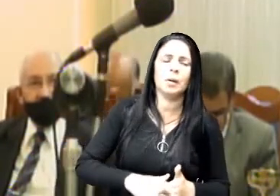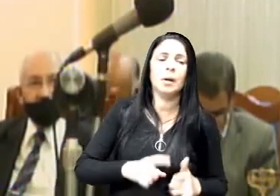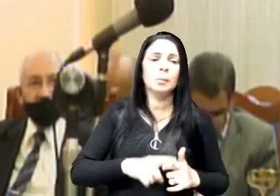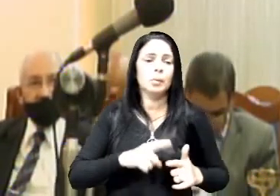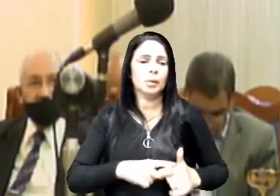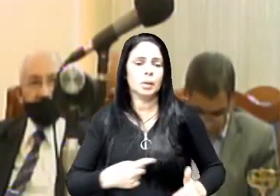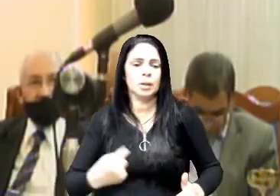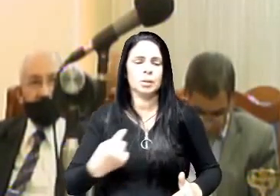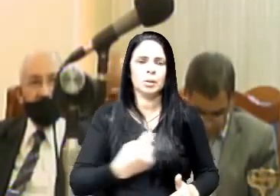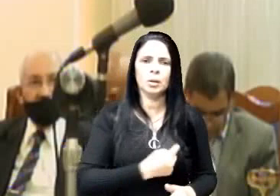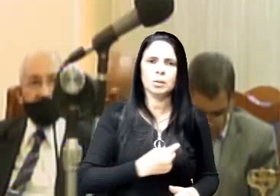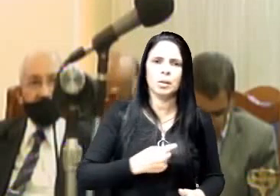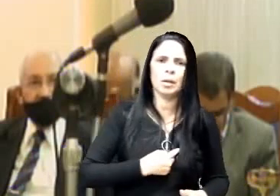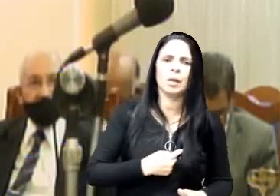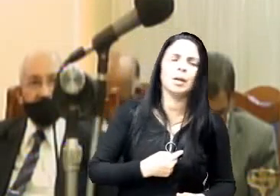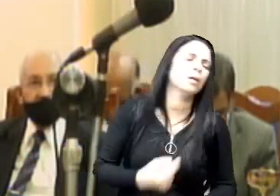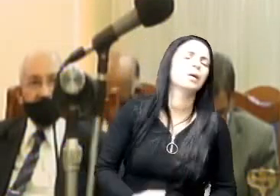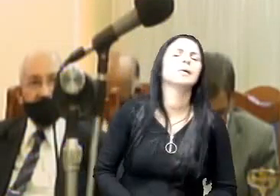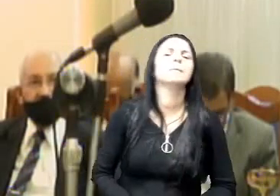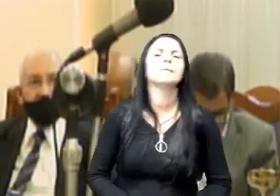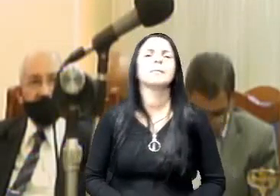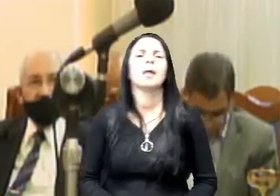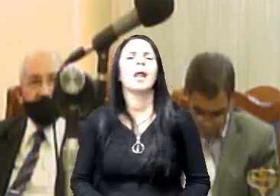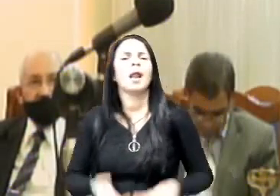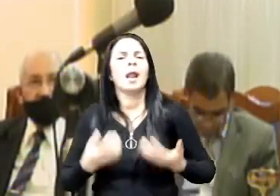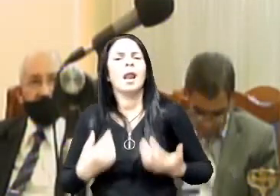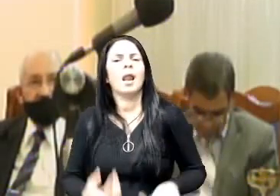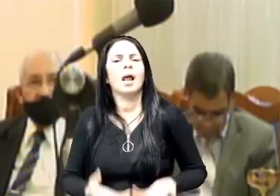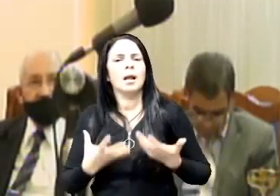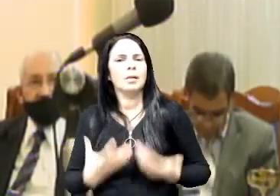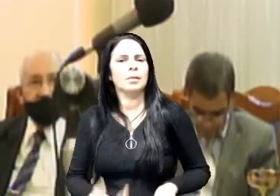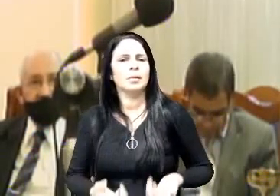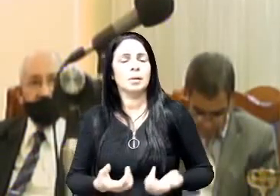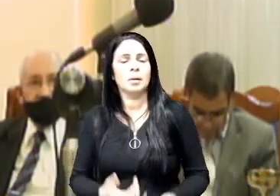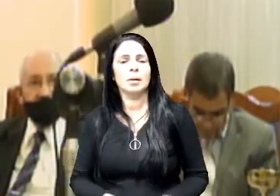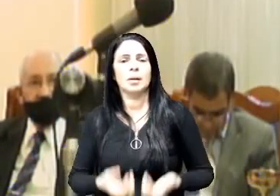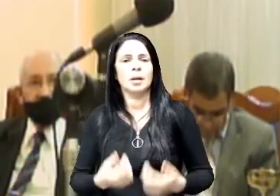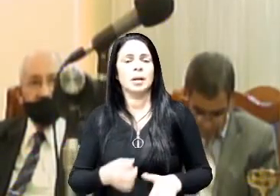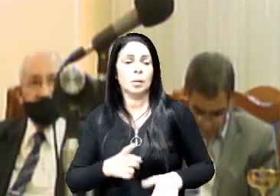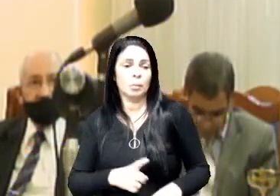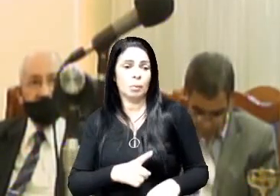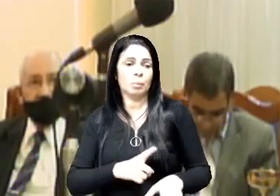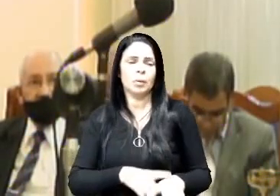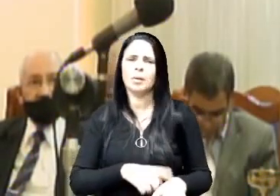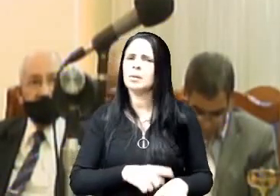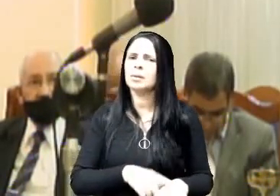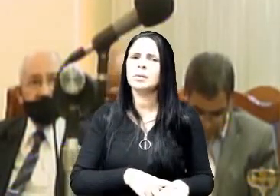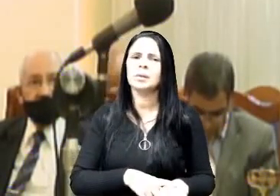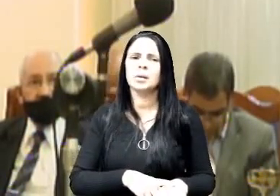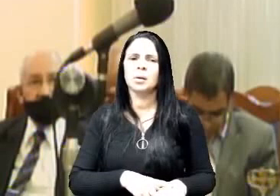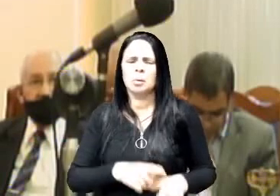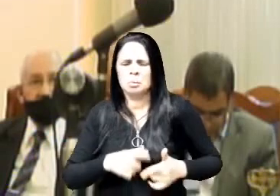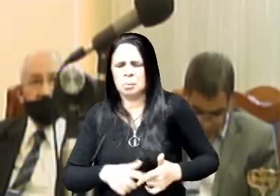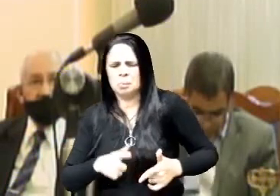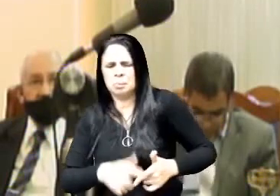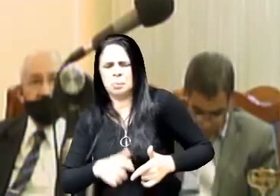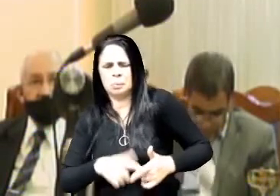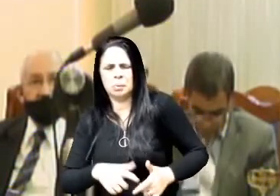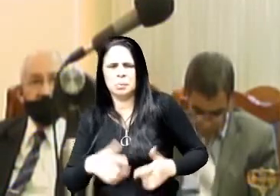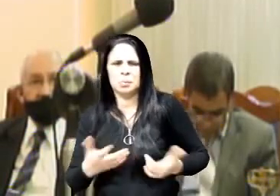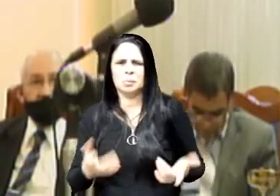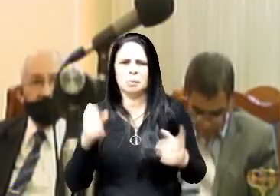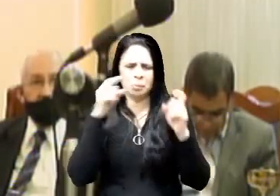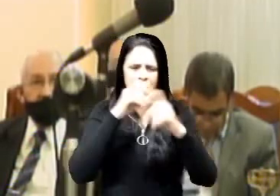leve e momentânea tribulação produz